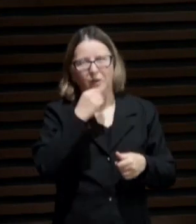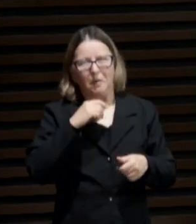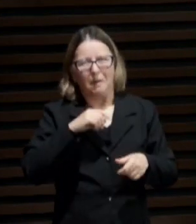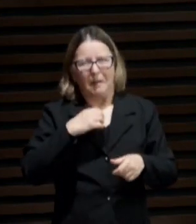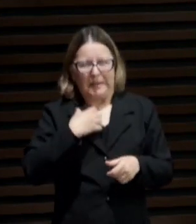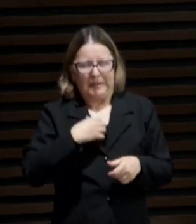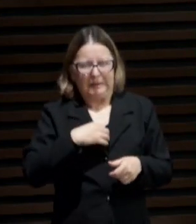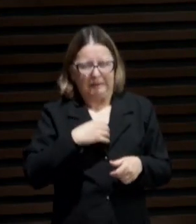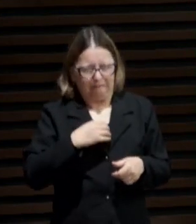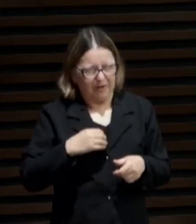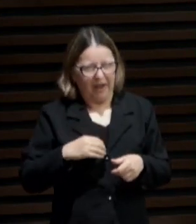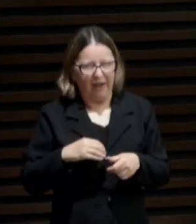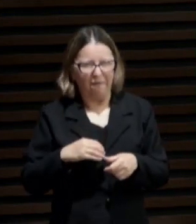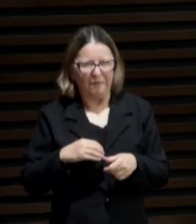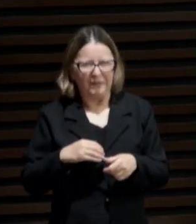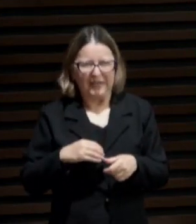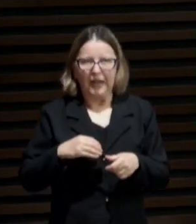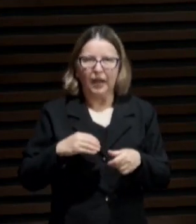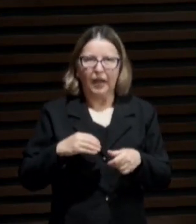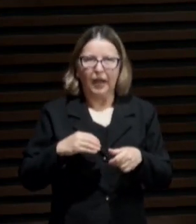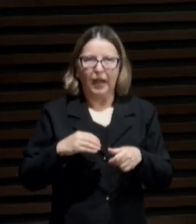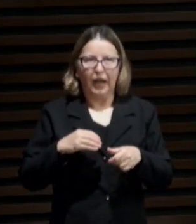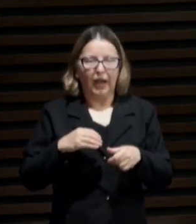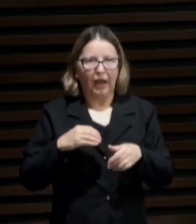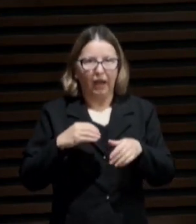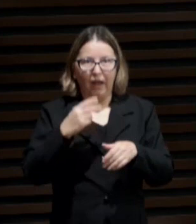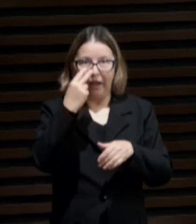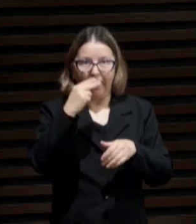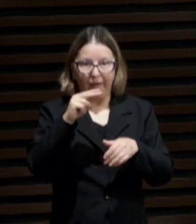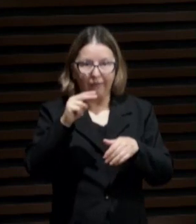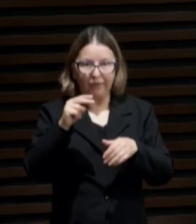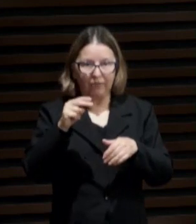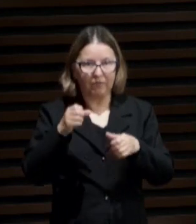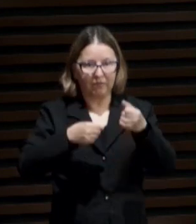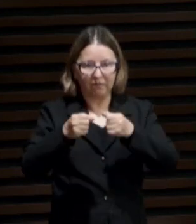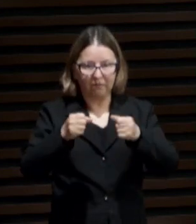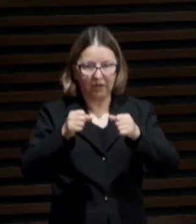um adesivo escrito assim, tudo que você deseja para mim, que Deus lhe dê em dobro.